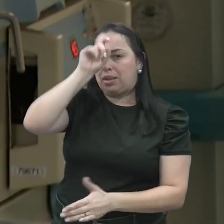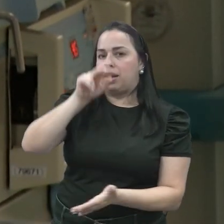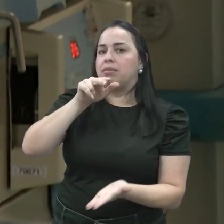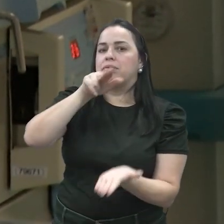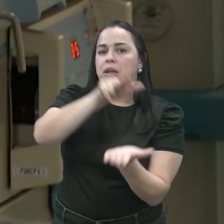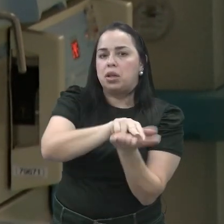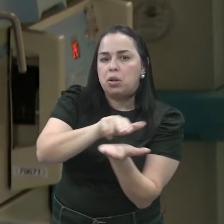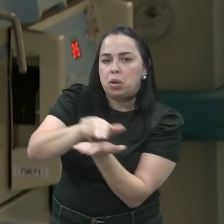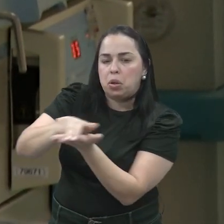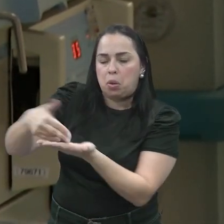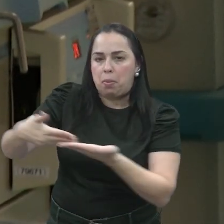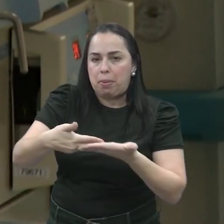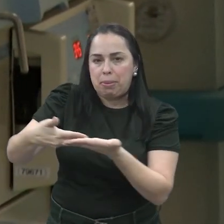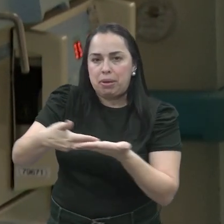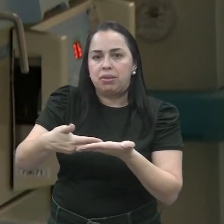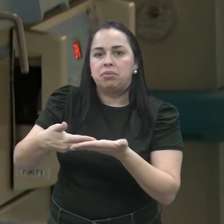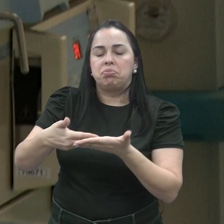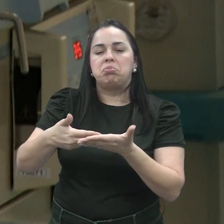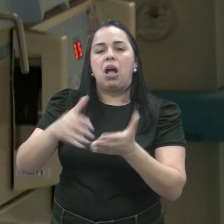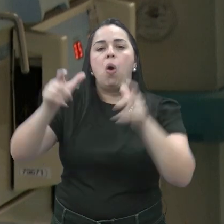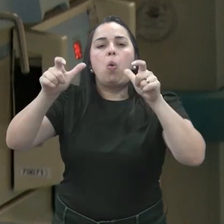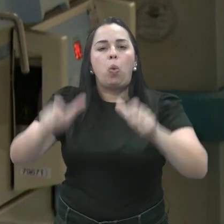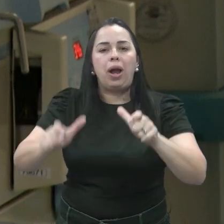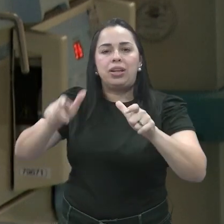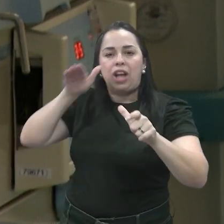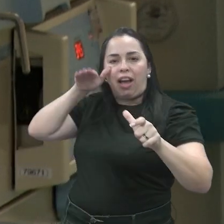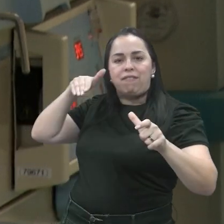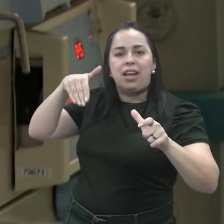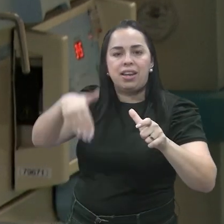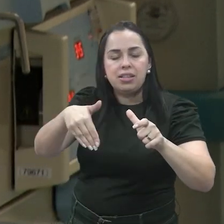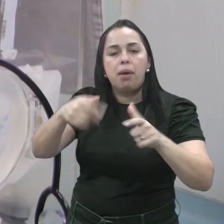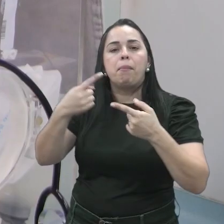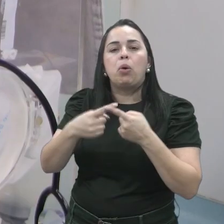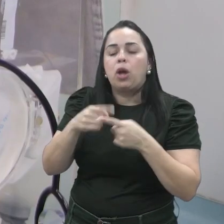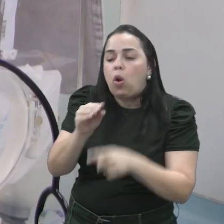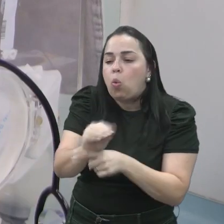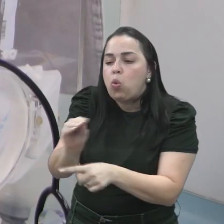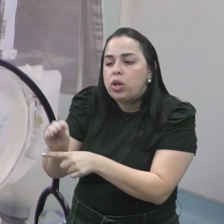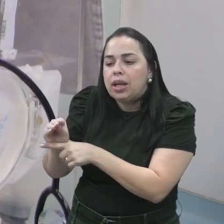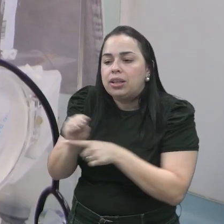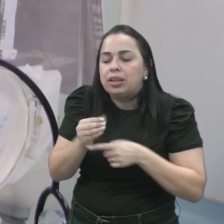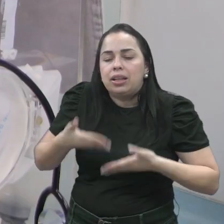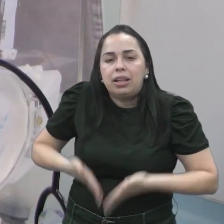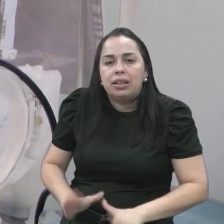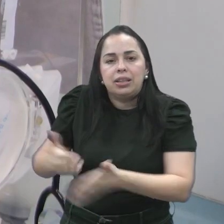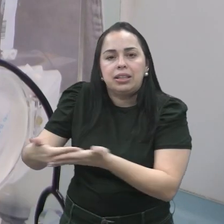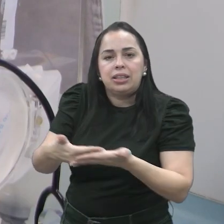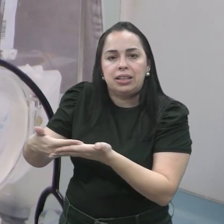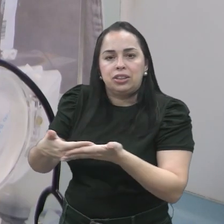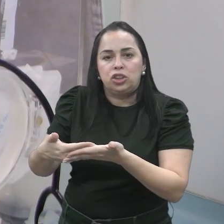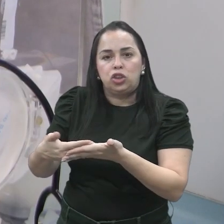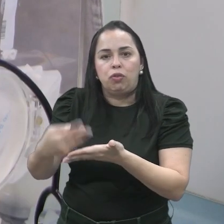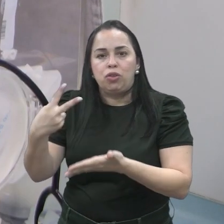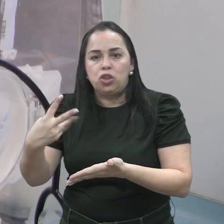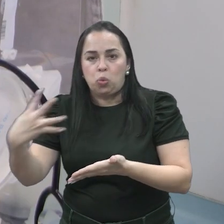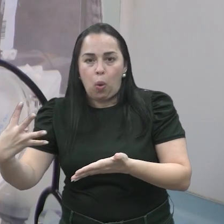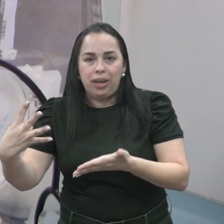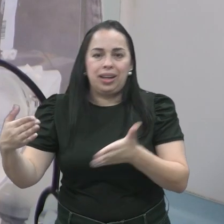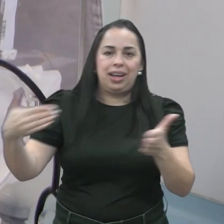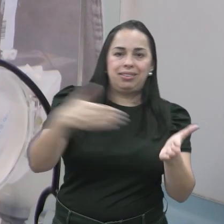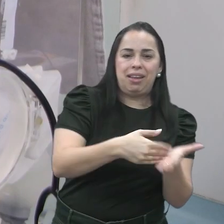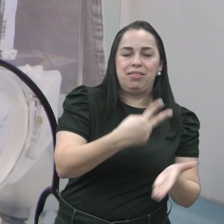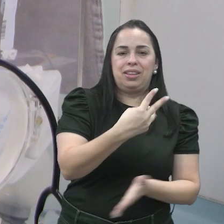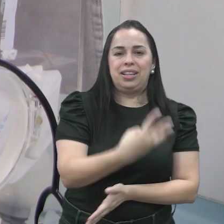do Hospital Municipal da cidade é referência na região no acompanhamento de recém-nascidos de 24 a